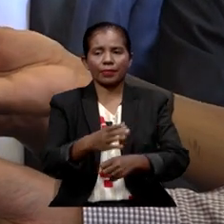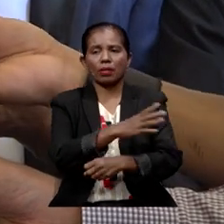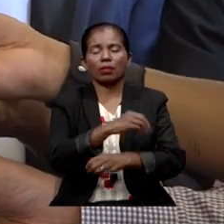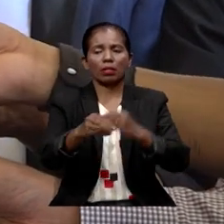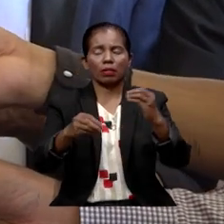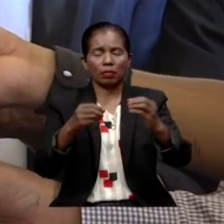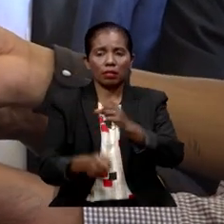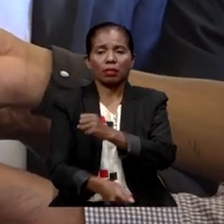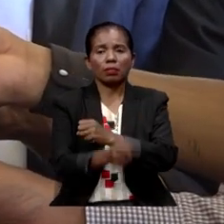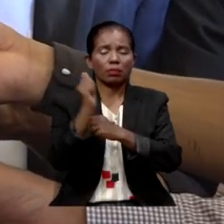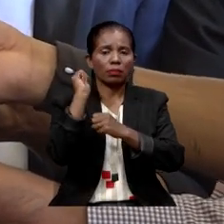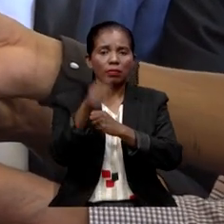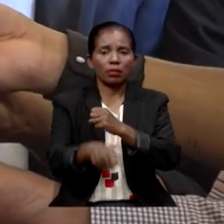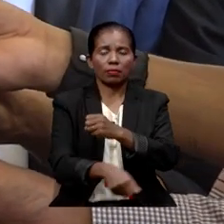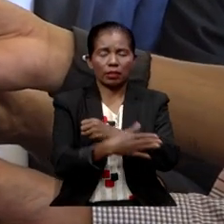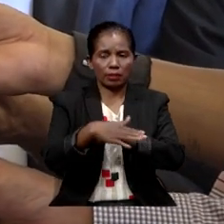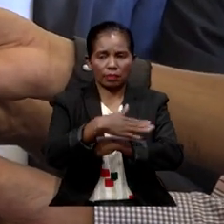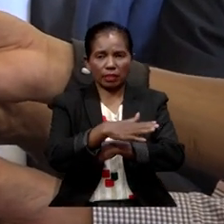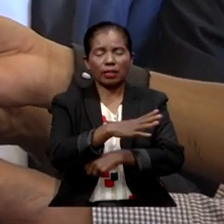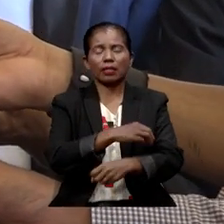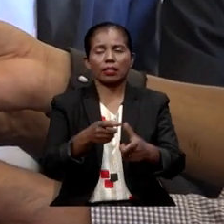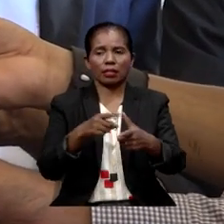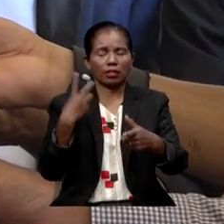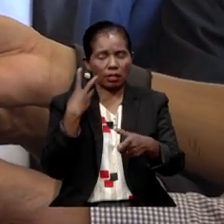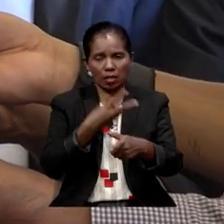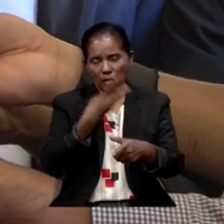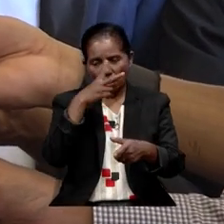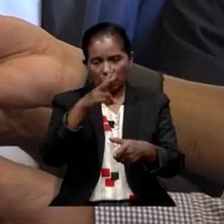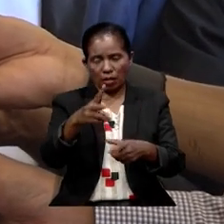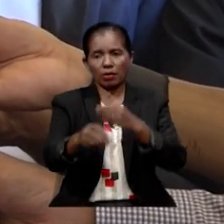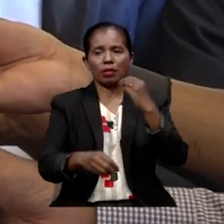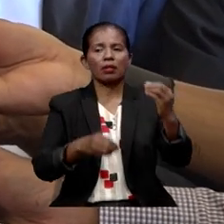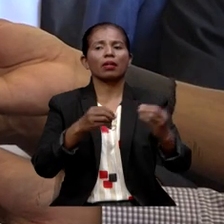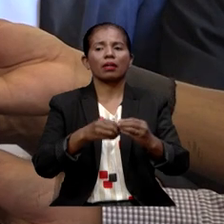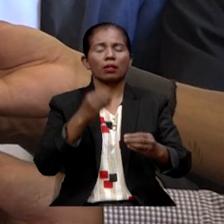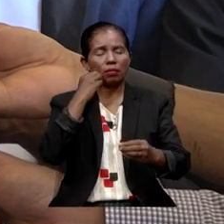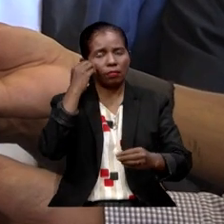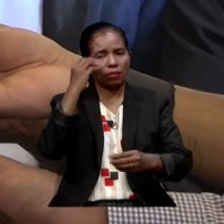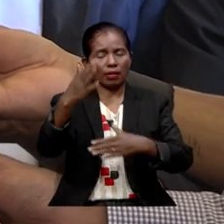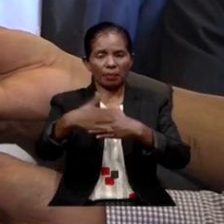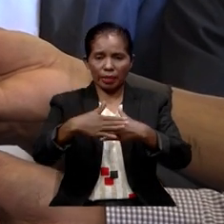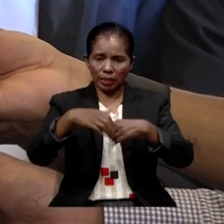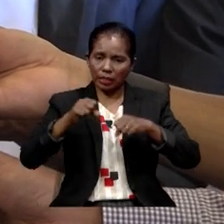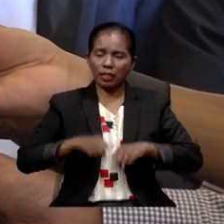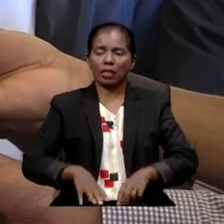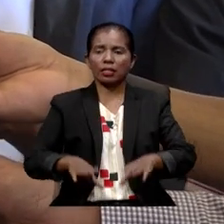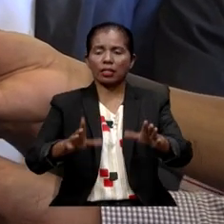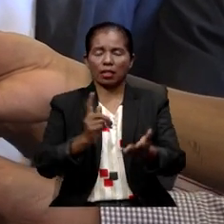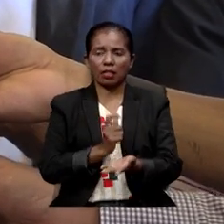ita tengi haremos prioridade ba kandidato sene be hela basic tasi